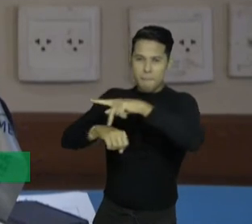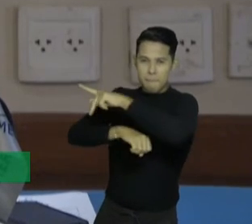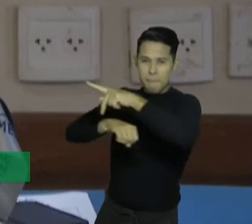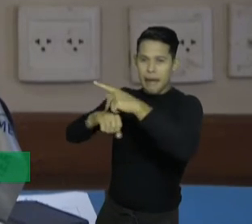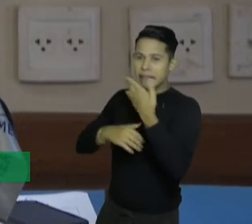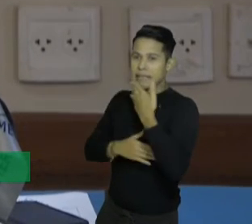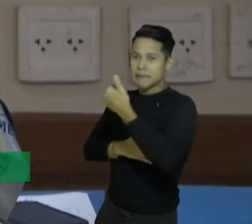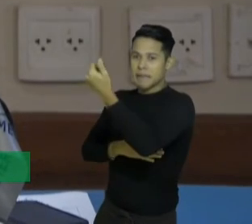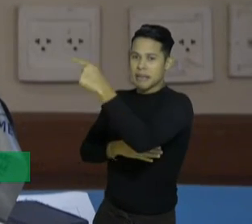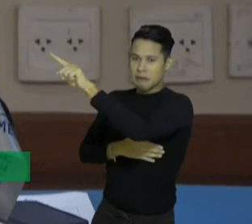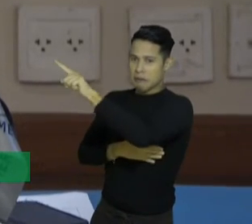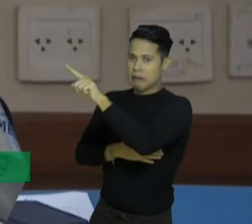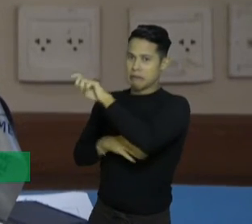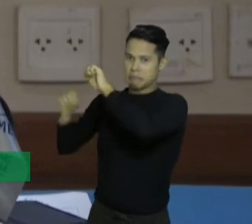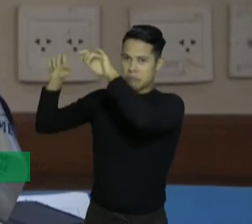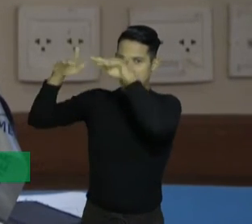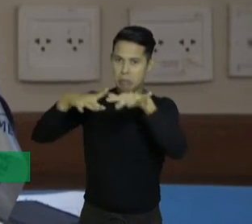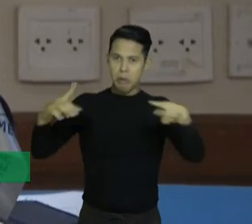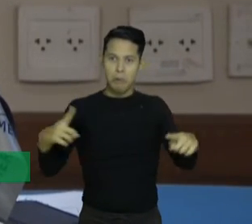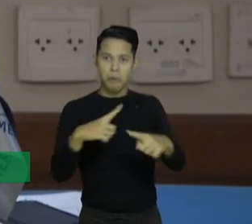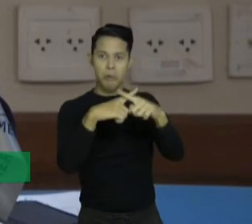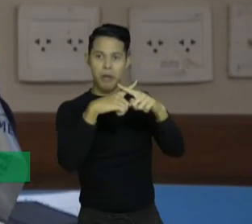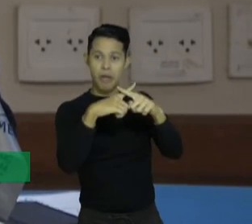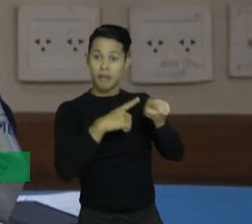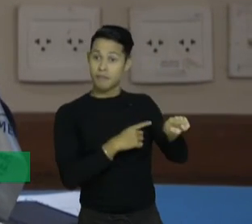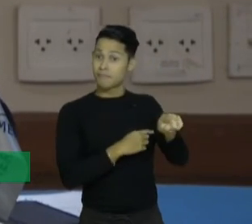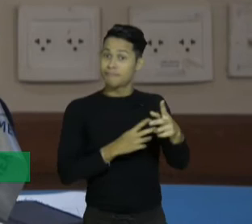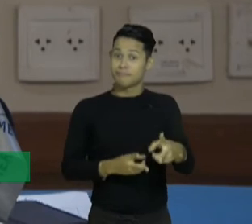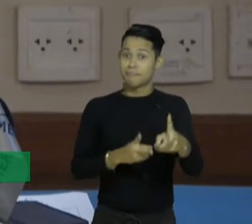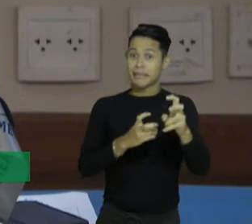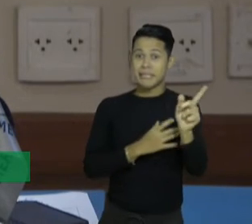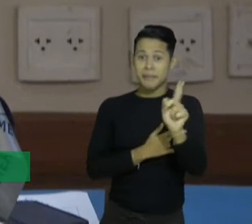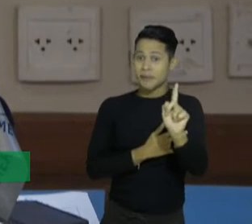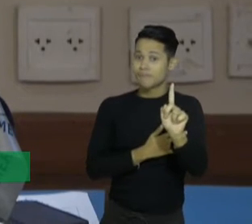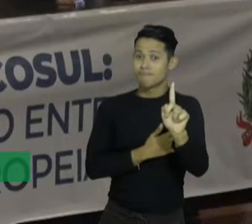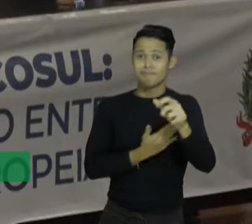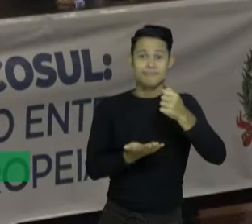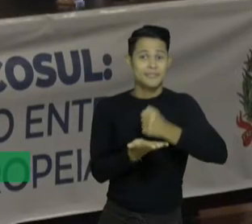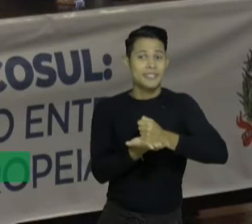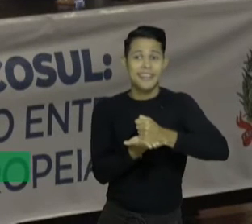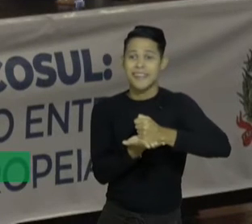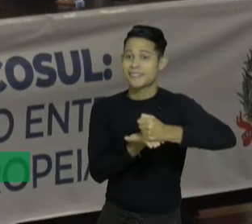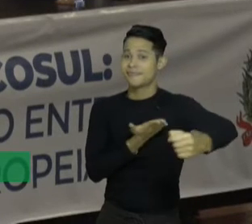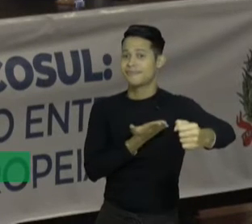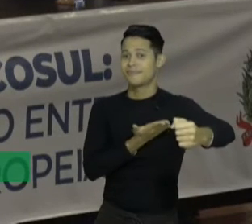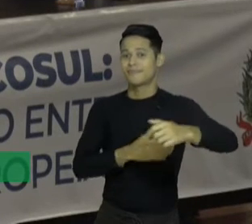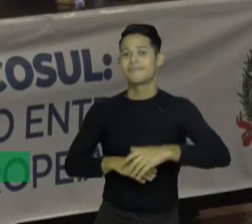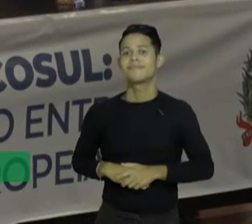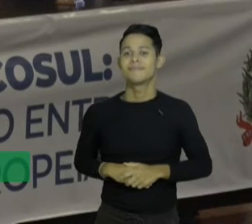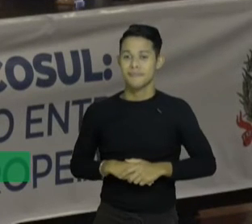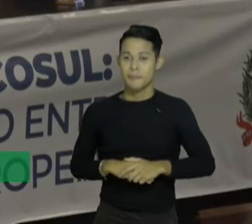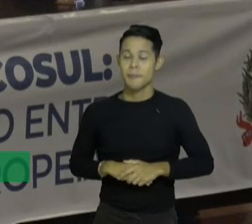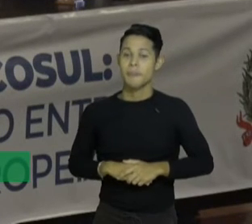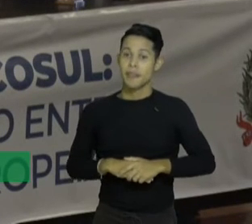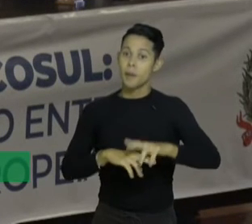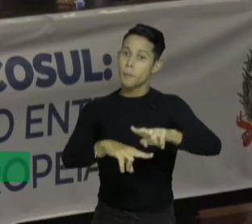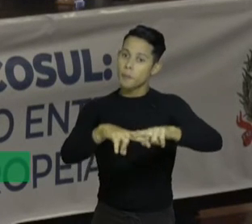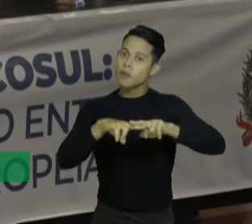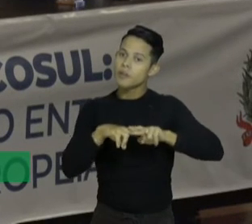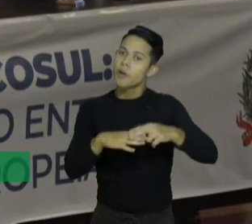batendo na porta dele e isso não tem volta não nós estamos aqui